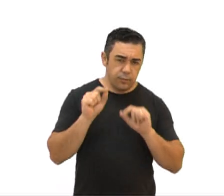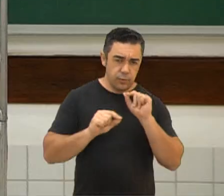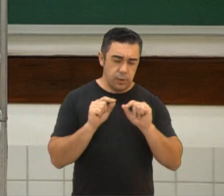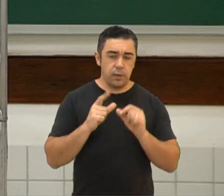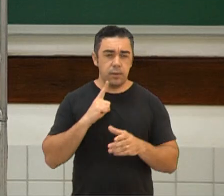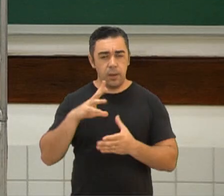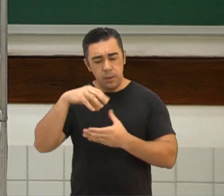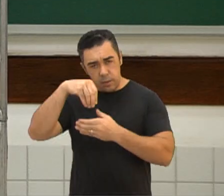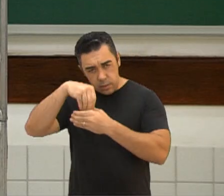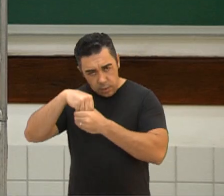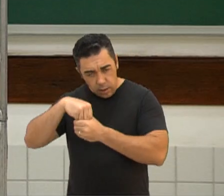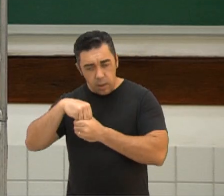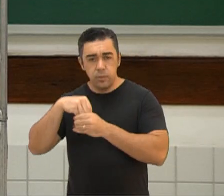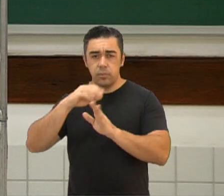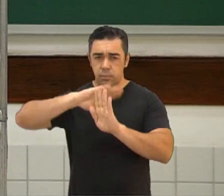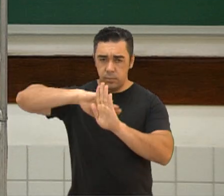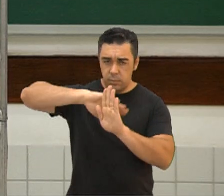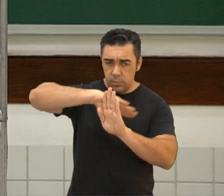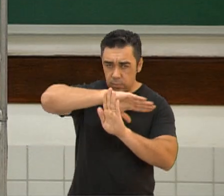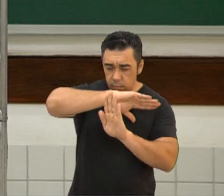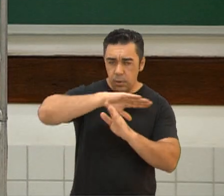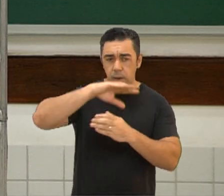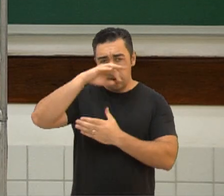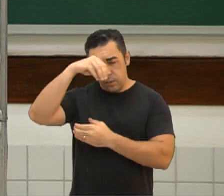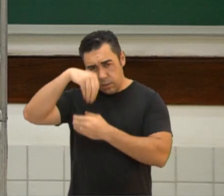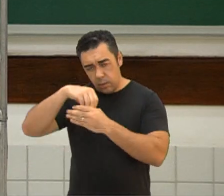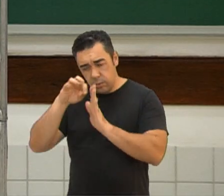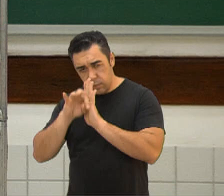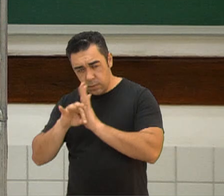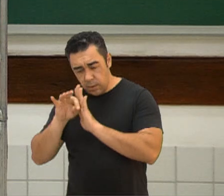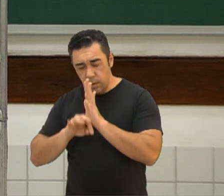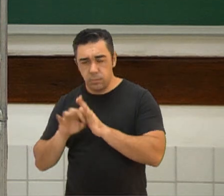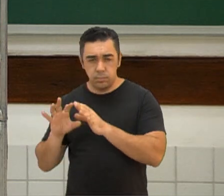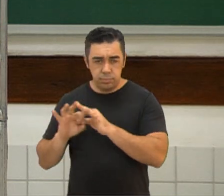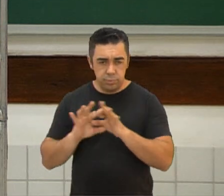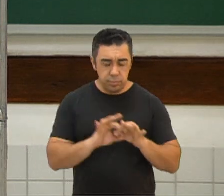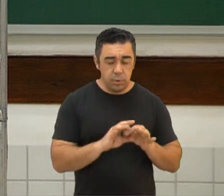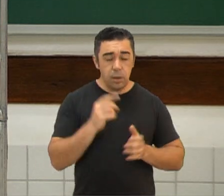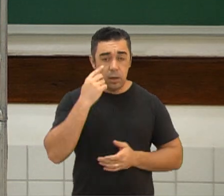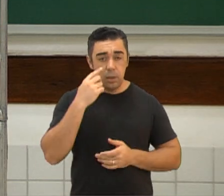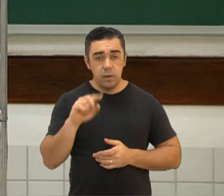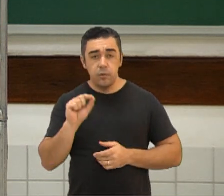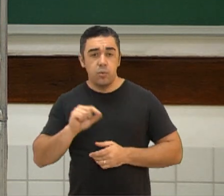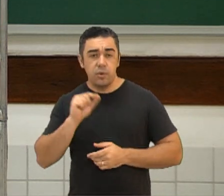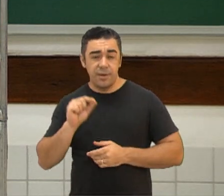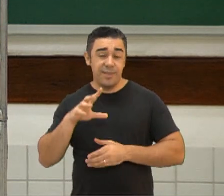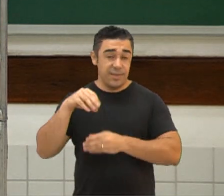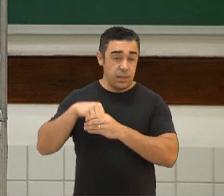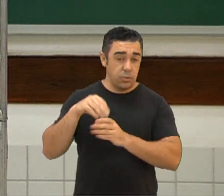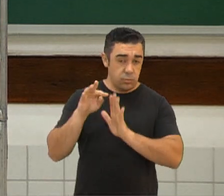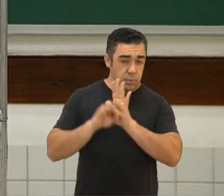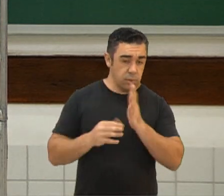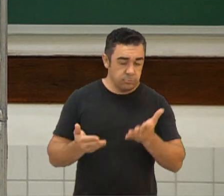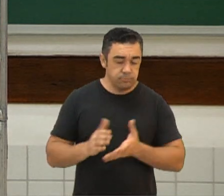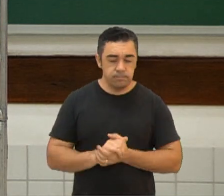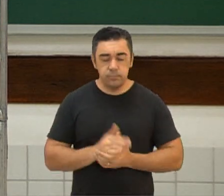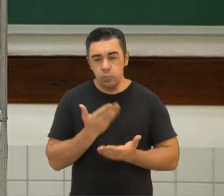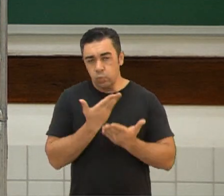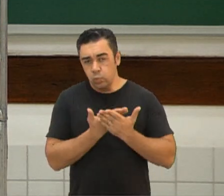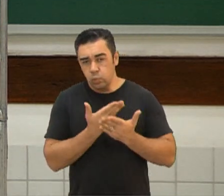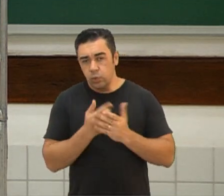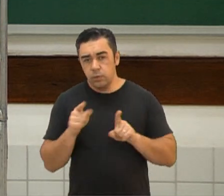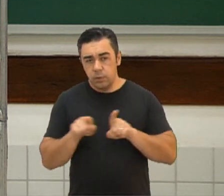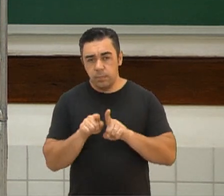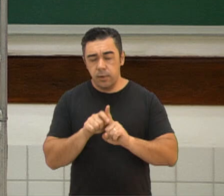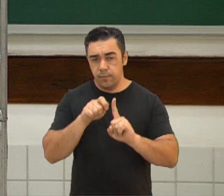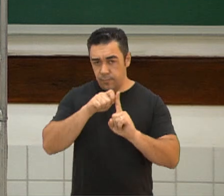e implícitas no texto literário, né? A relação de causa e consequência entre as partes e os elementos do texto. Estudamos figuras